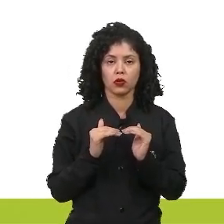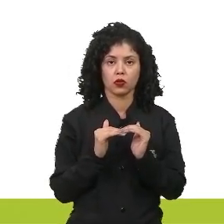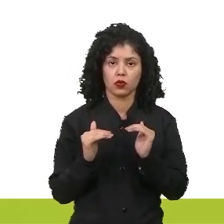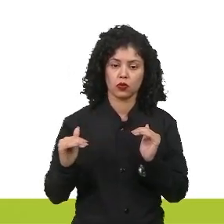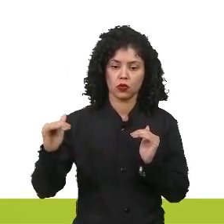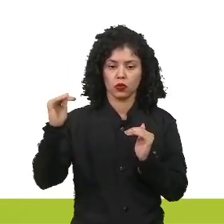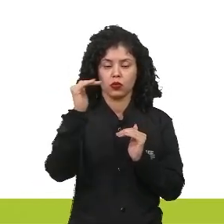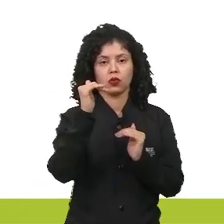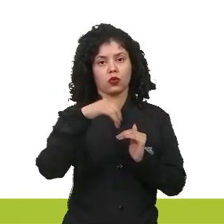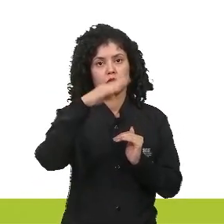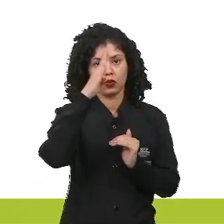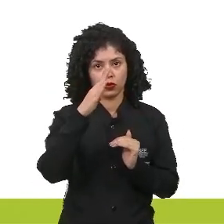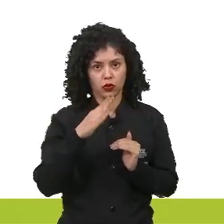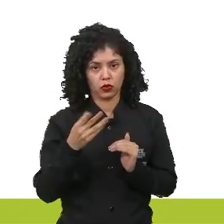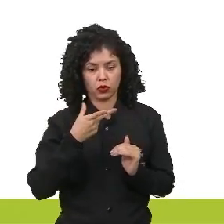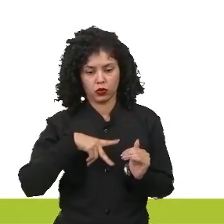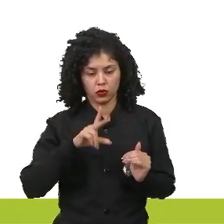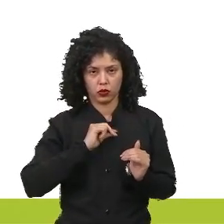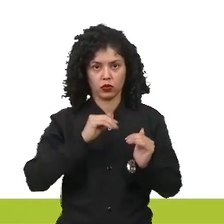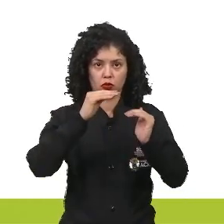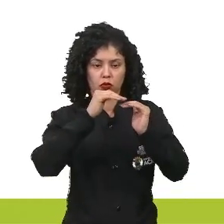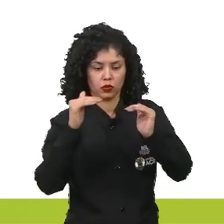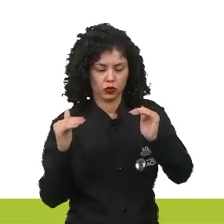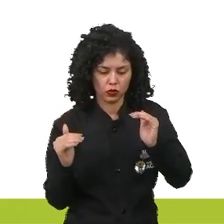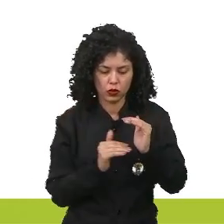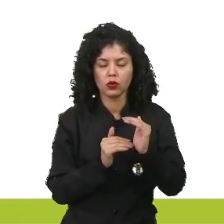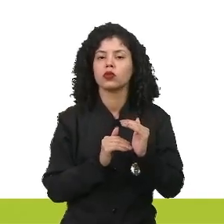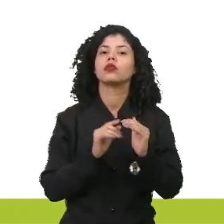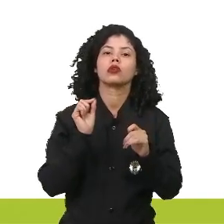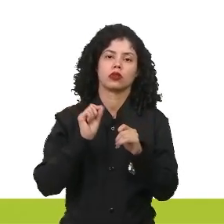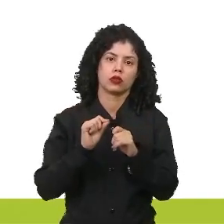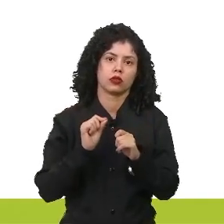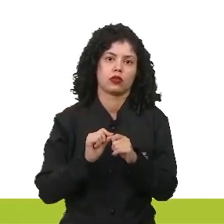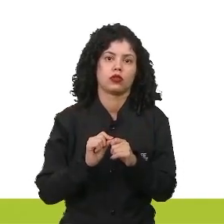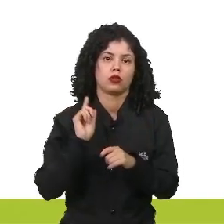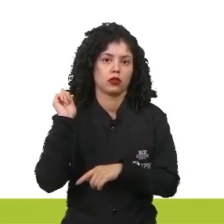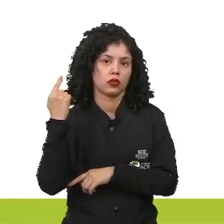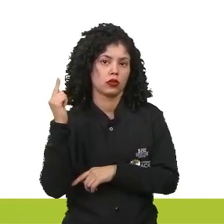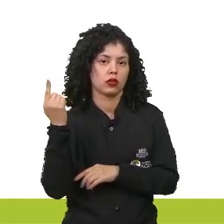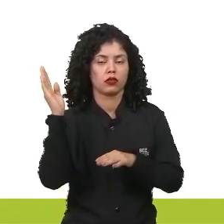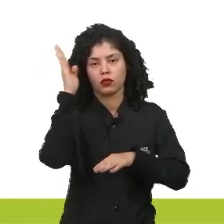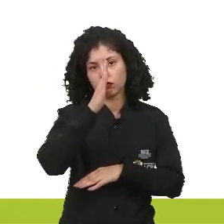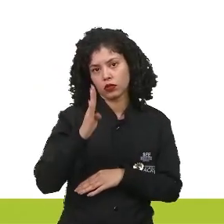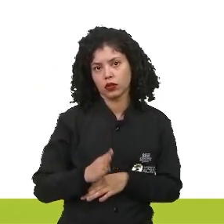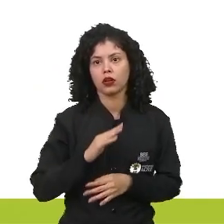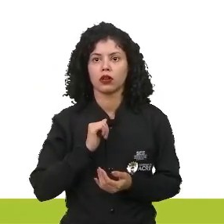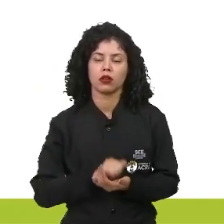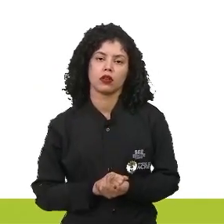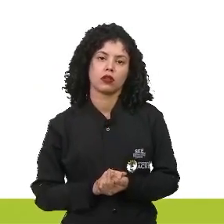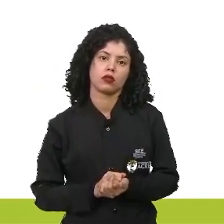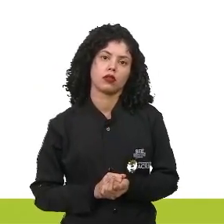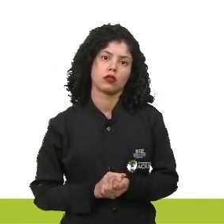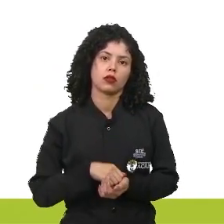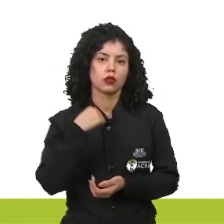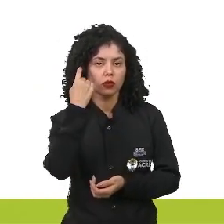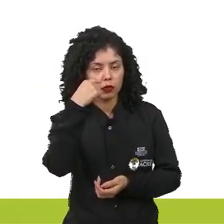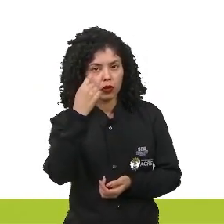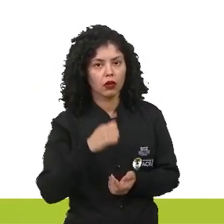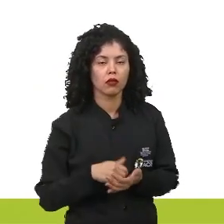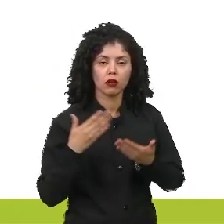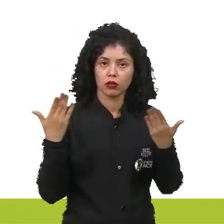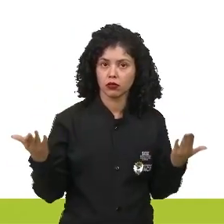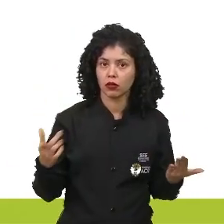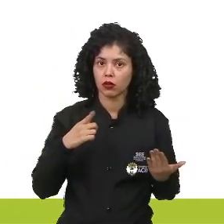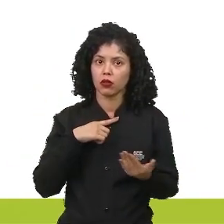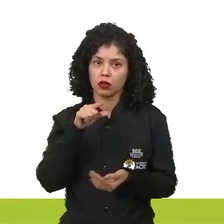ao litoral do Brasil era português e o restante do que constitui o espaço geográfico brasileiro, ele era espanhol. Então,